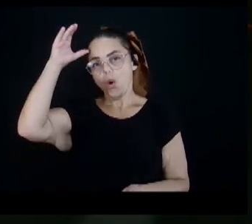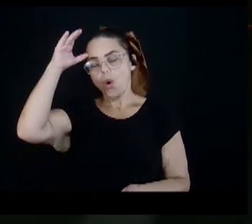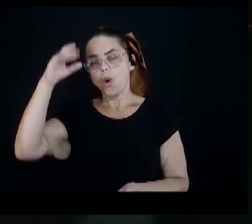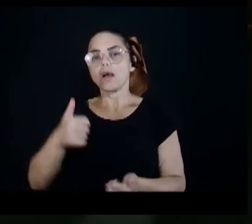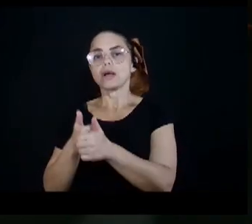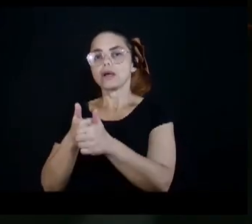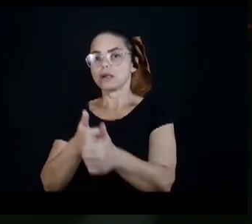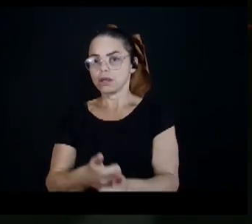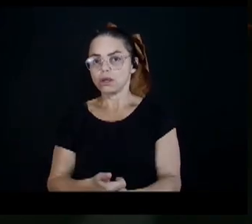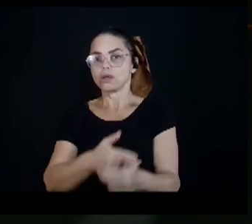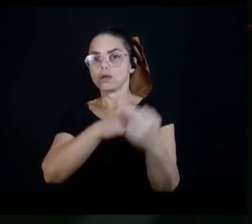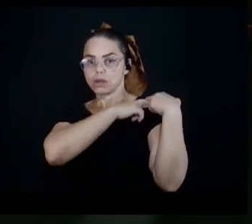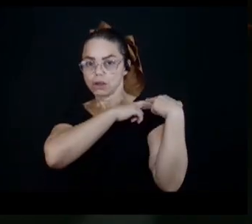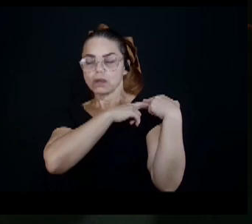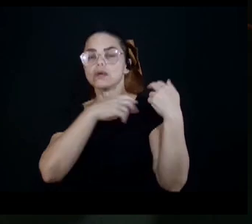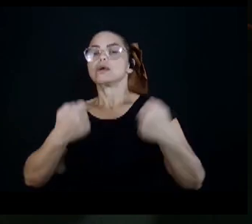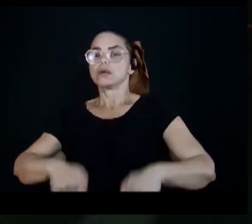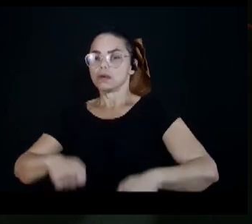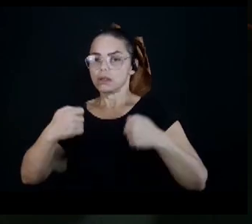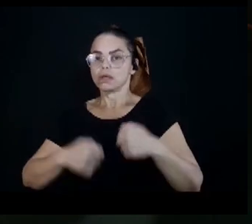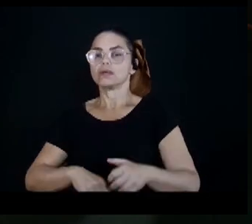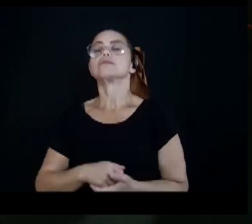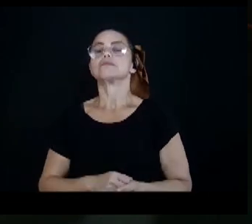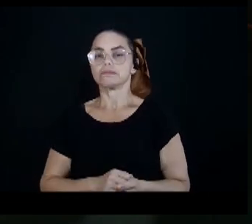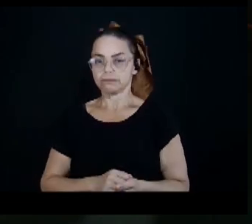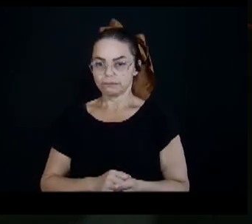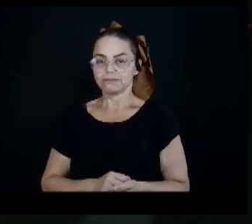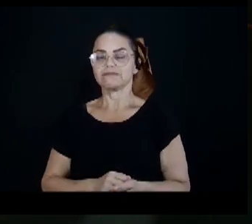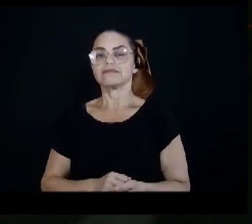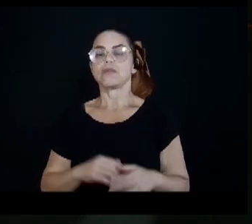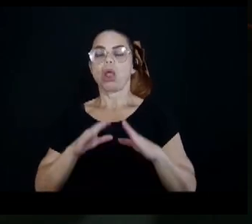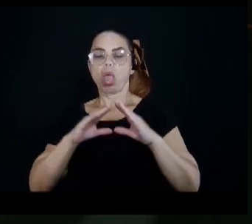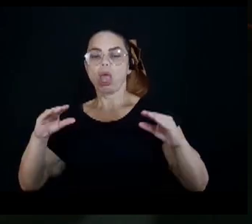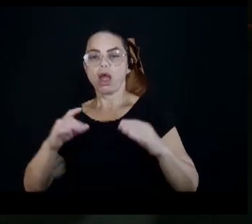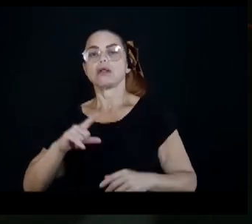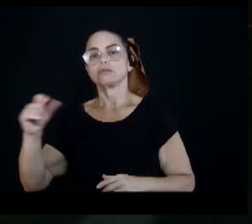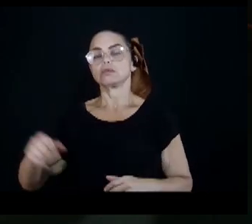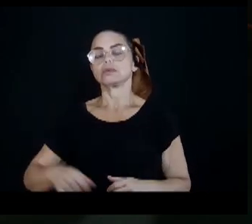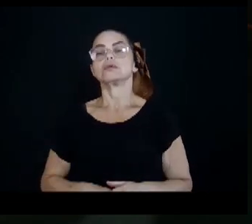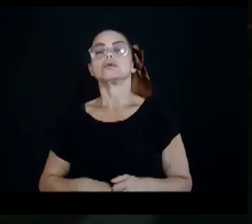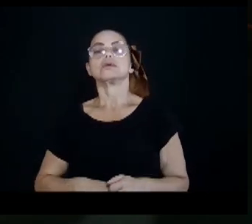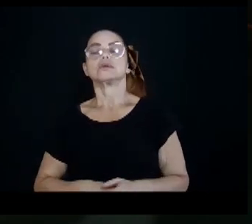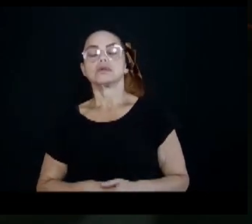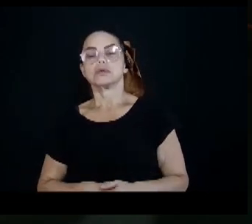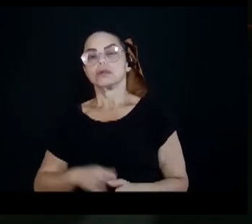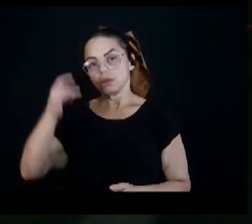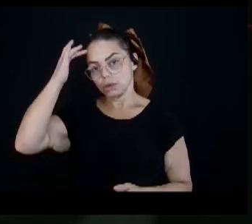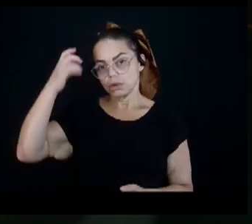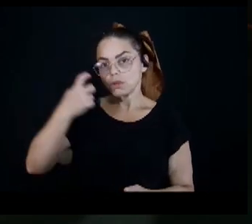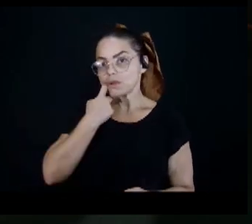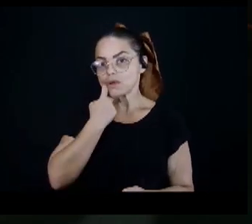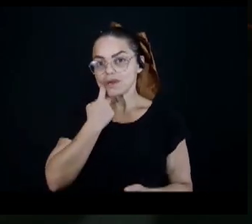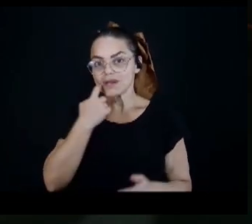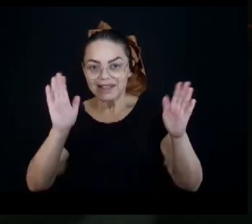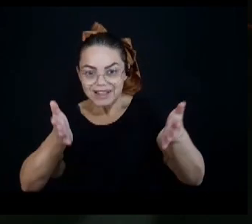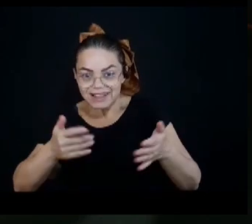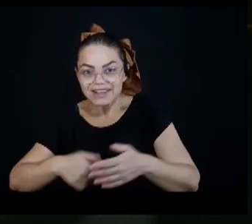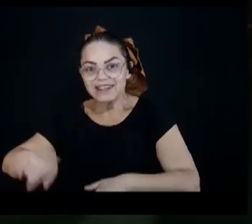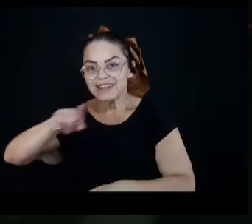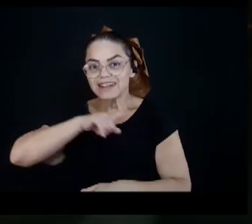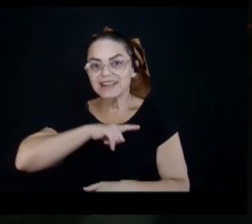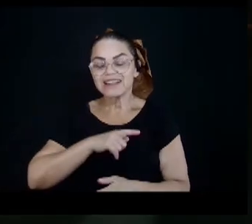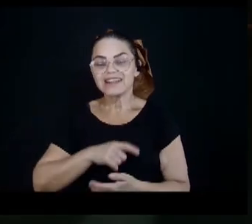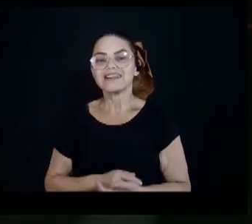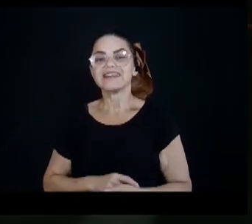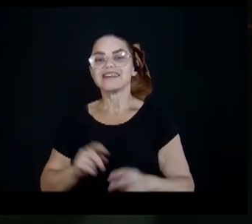e a gente precisa sair, sim, da zona de conforto. Bom, amanhã, sexta-feira já, e amanhã nós vamos trazer um tema que acende um